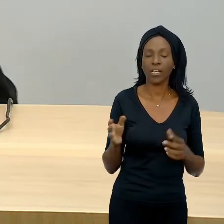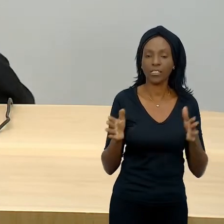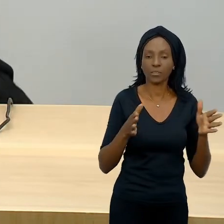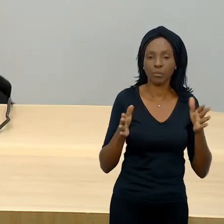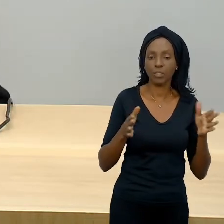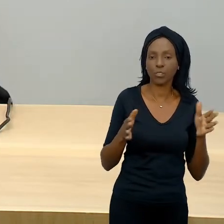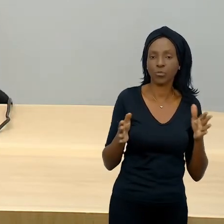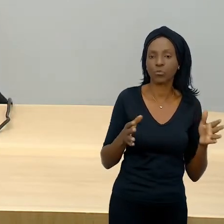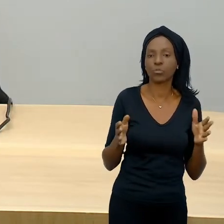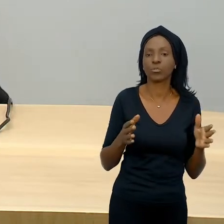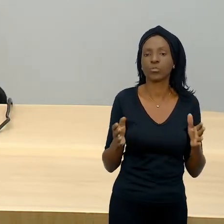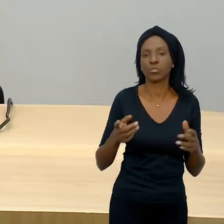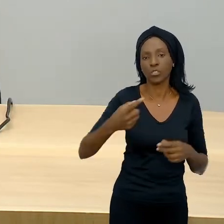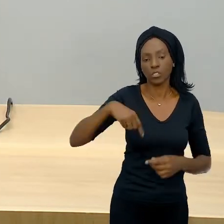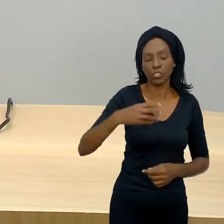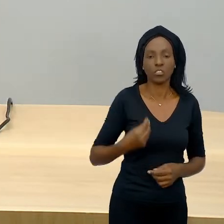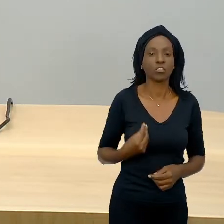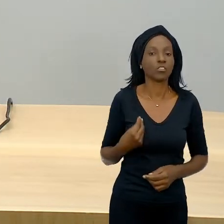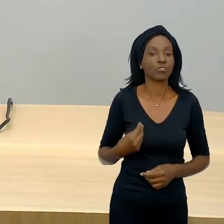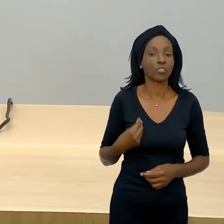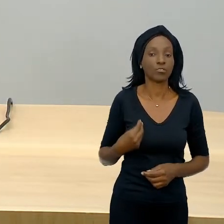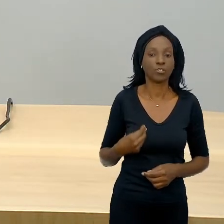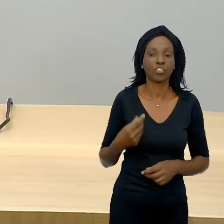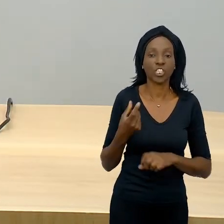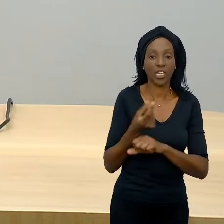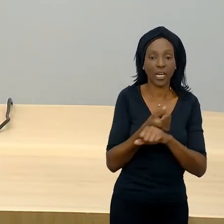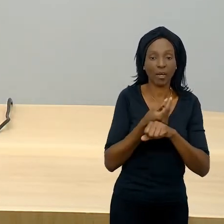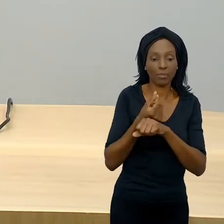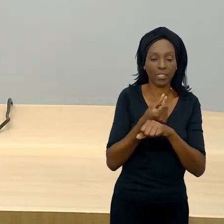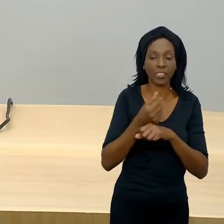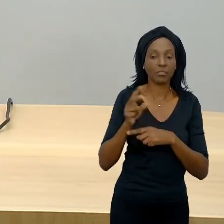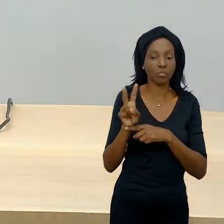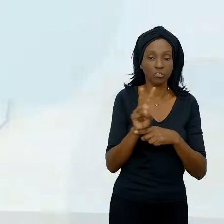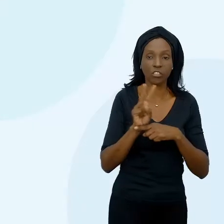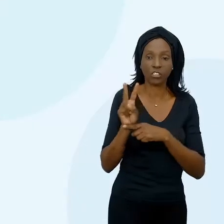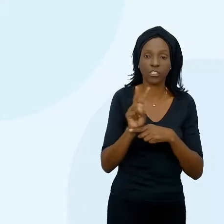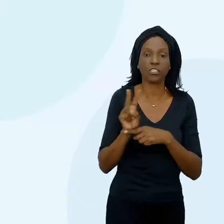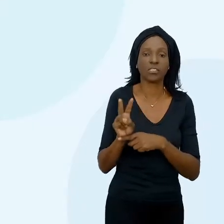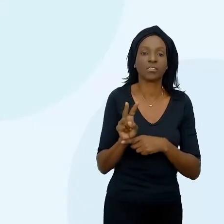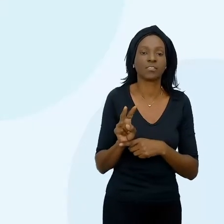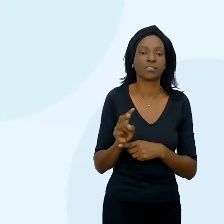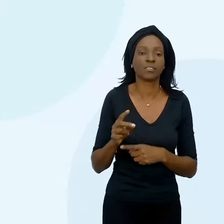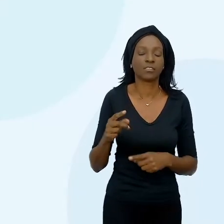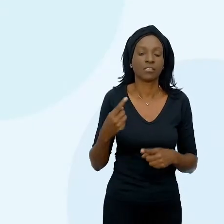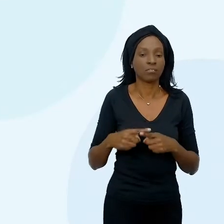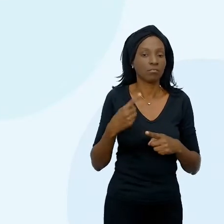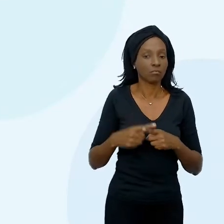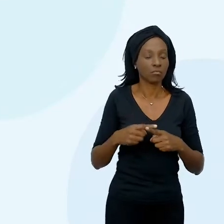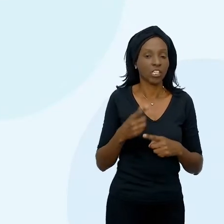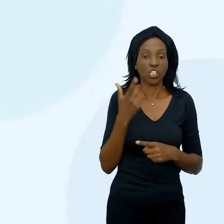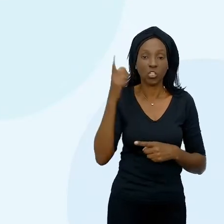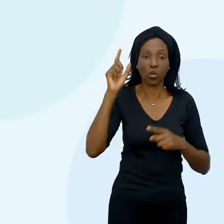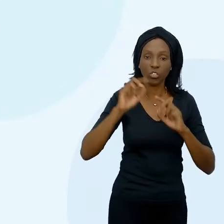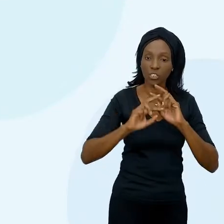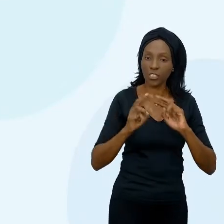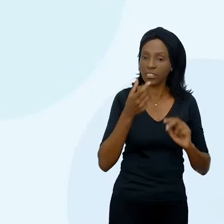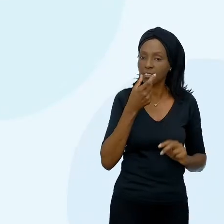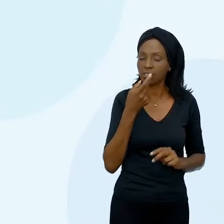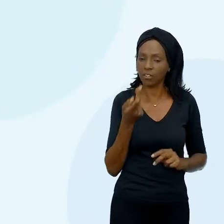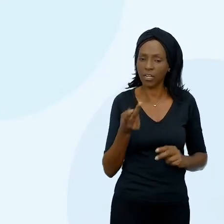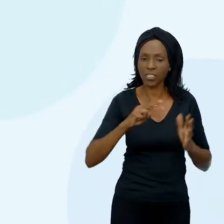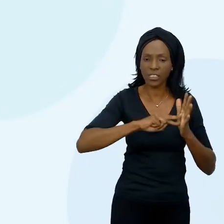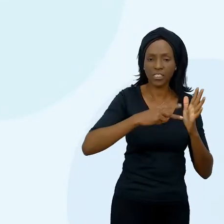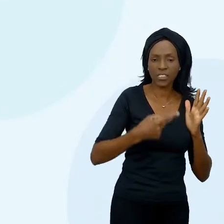contemporaneidade, esse momento que a gente vive, de capitalismo de vigilância. Porque, em outras palavras, isso significa